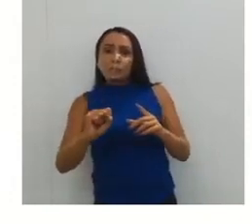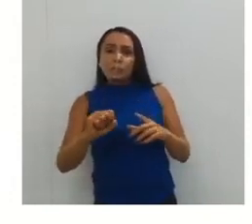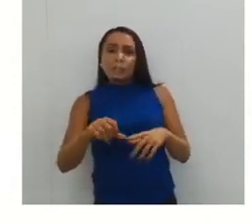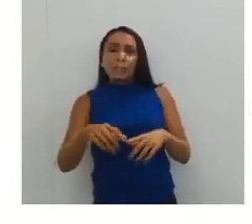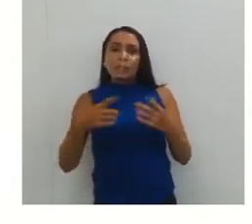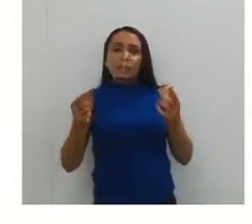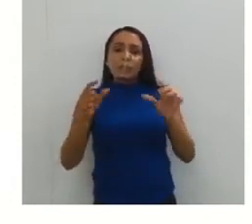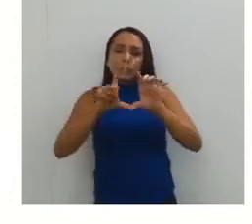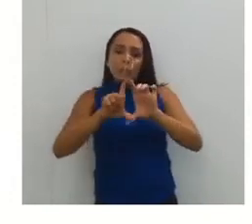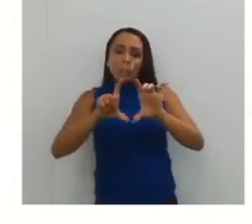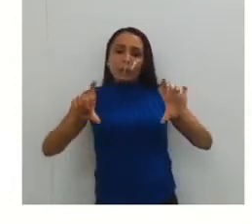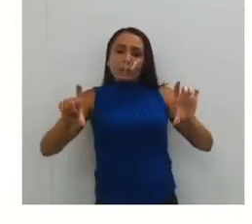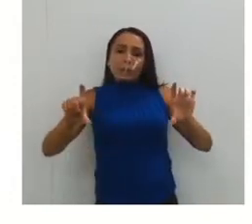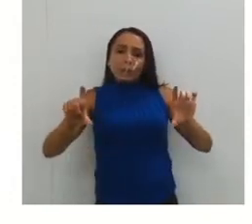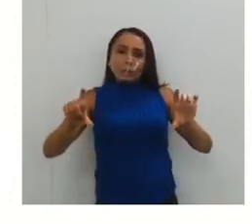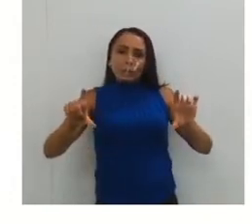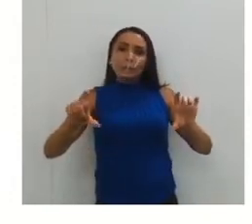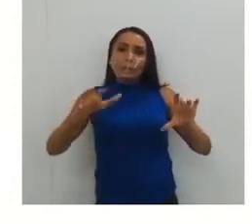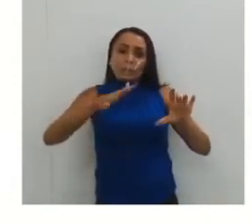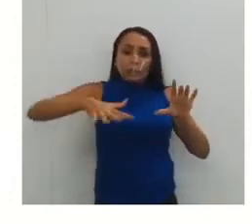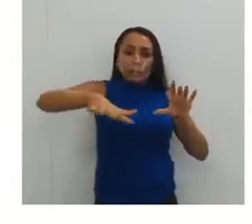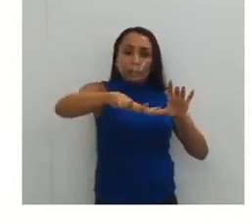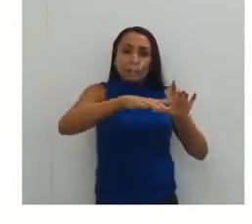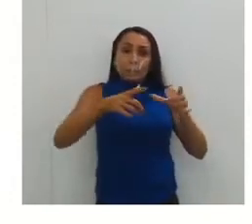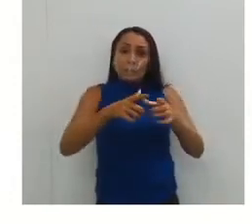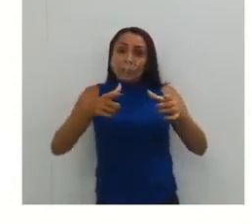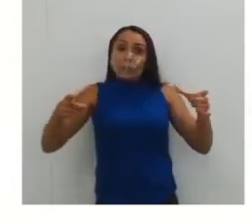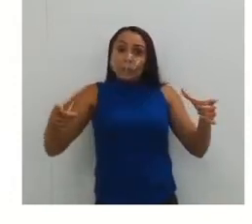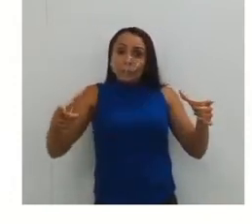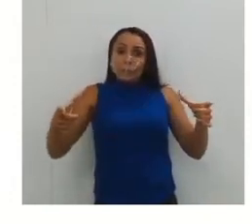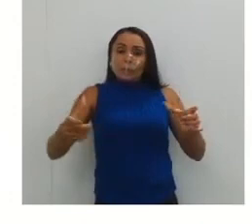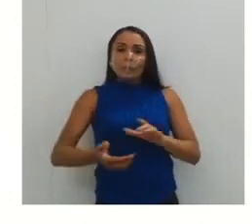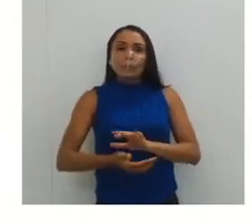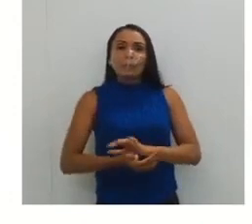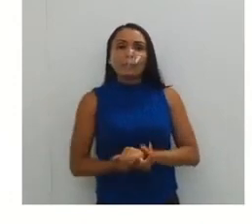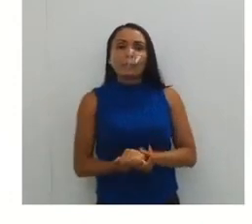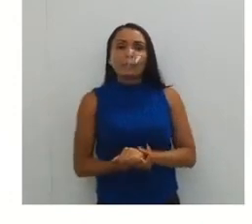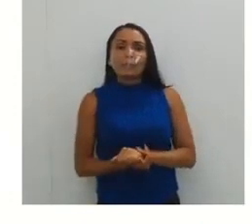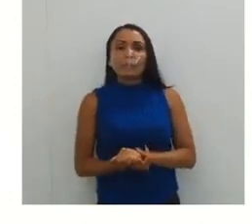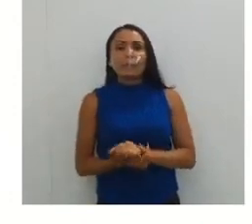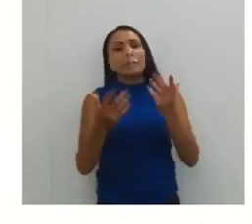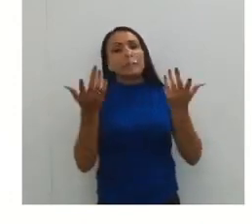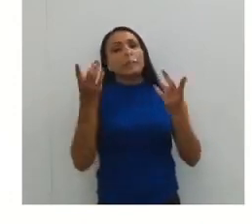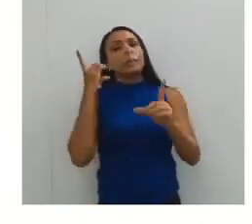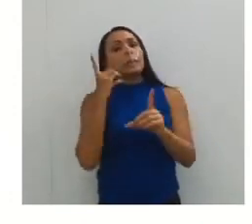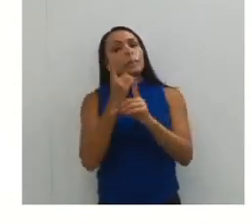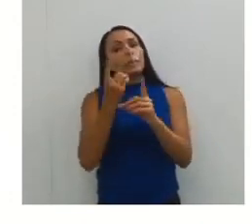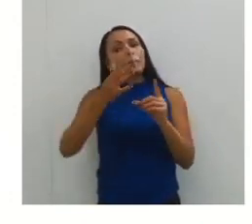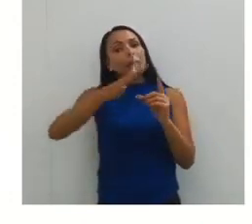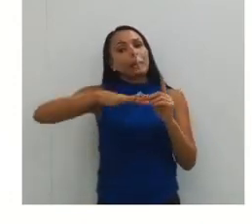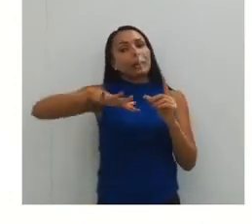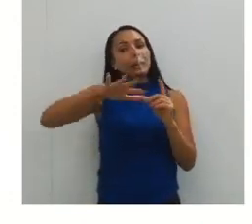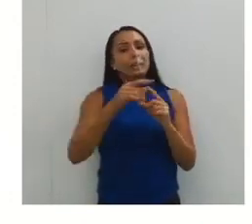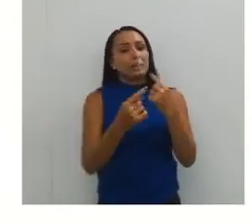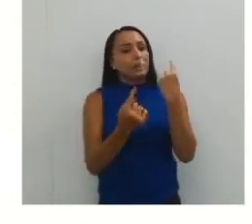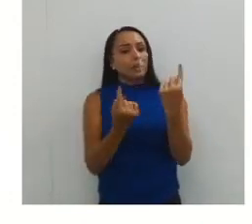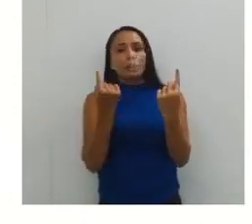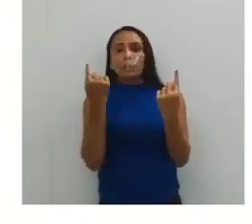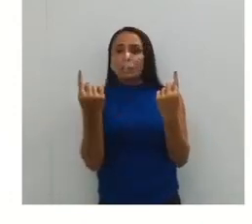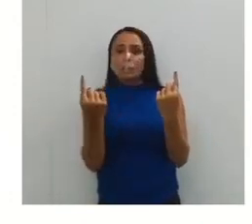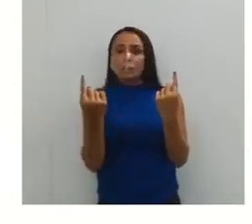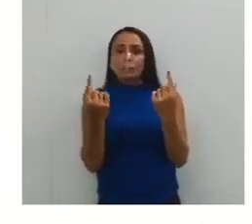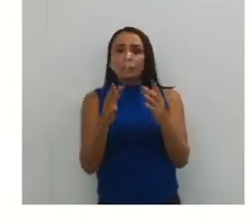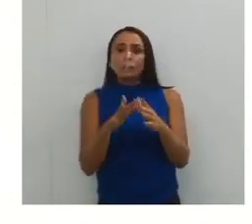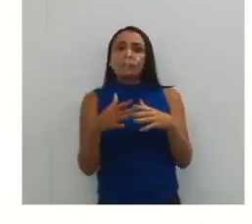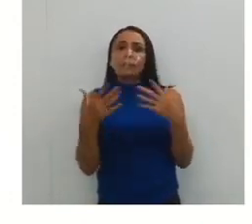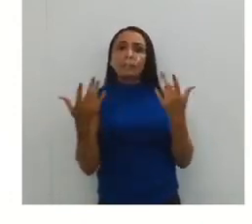quadrado maior. Beleza? Então, o que vamos fazer agora? Vamos achar a área de cada um. Então, veja, coloquei